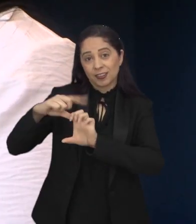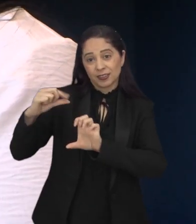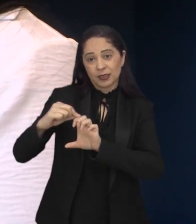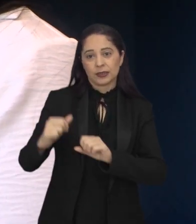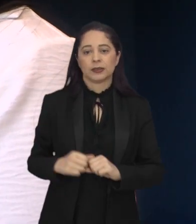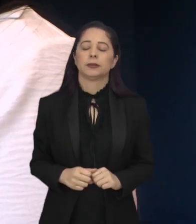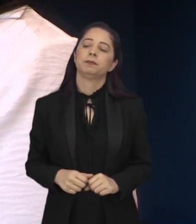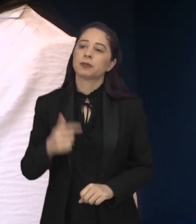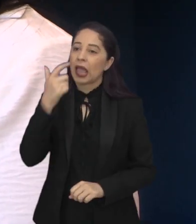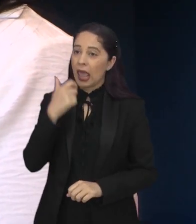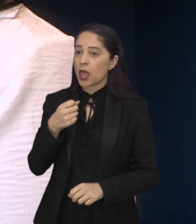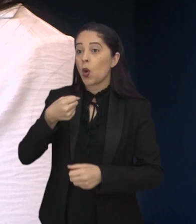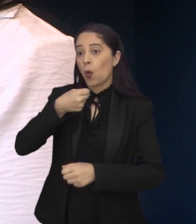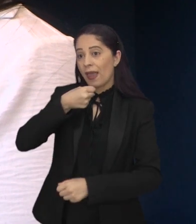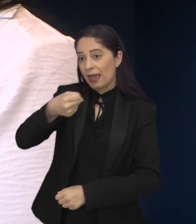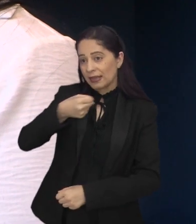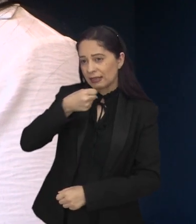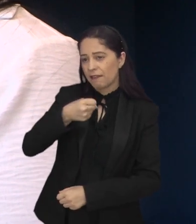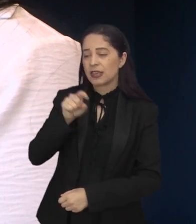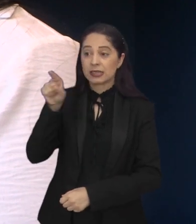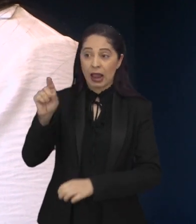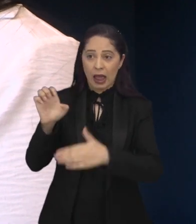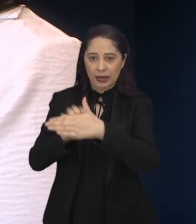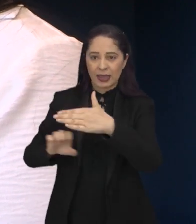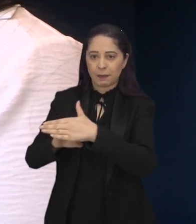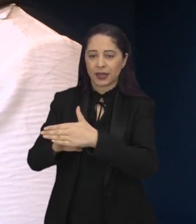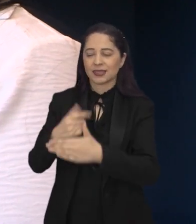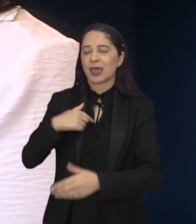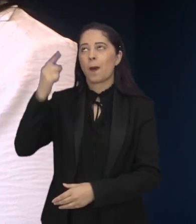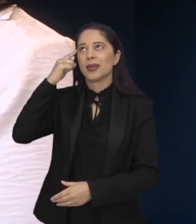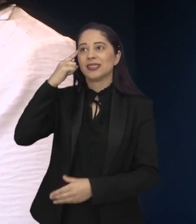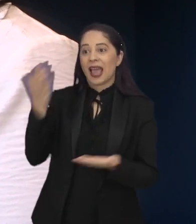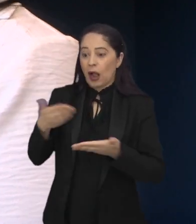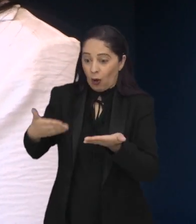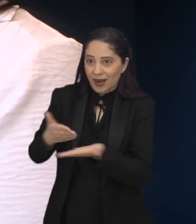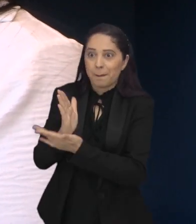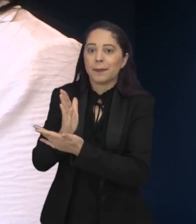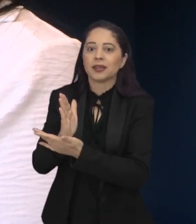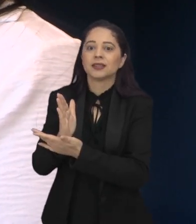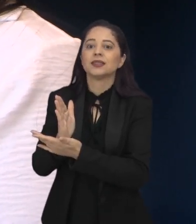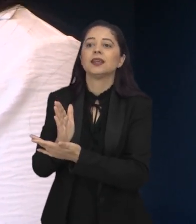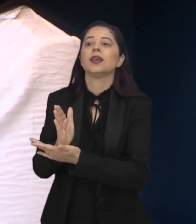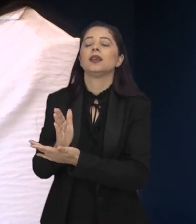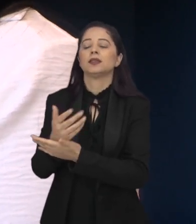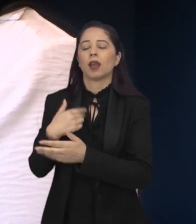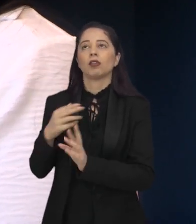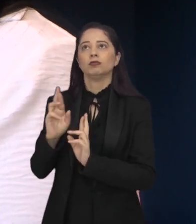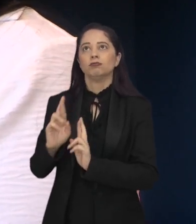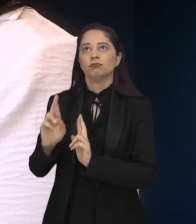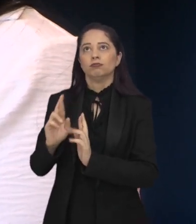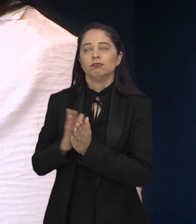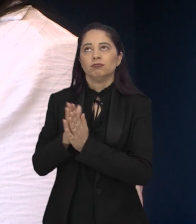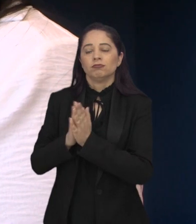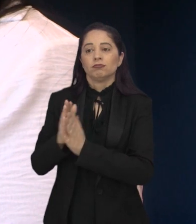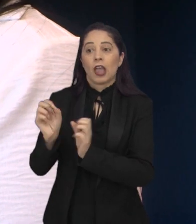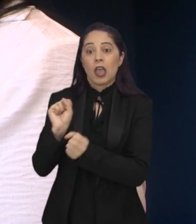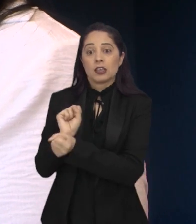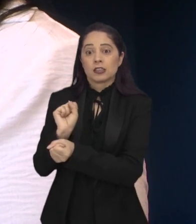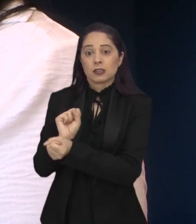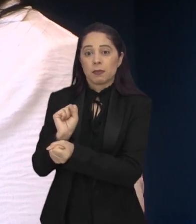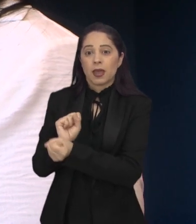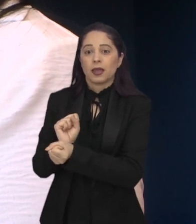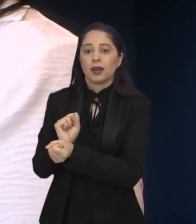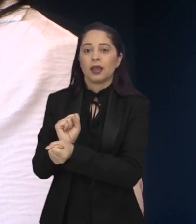quando eu fiz uma entrevista para uma multinacional, falei, agora eu passo, agora eu entro. Fui lá, aguardei nesse prazo,